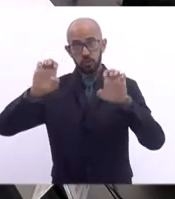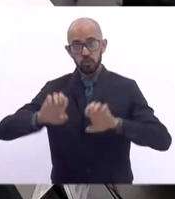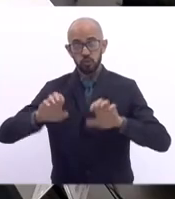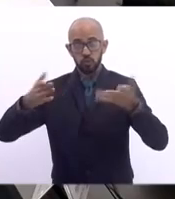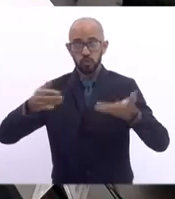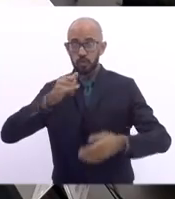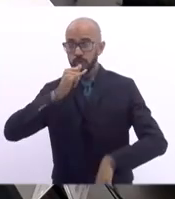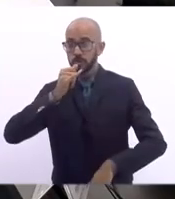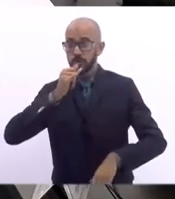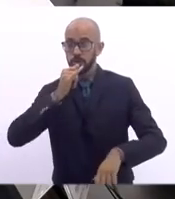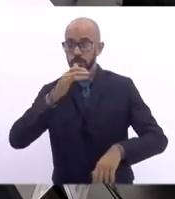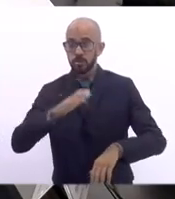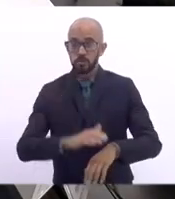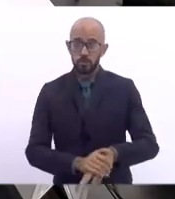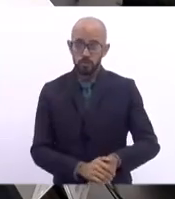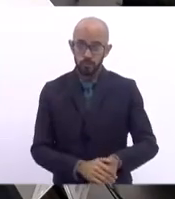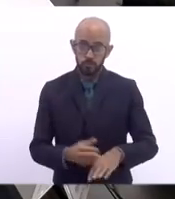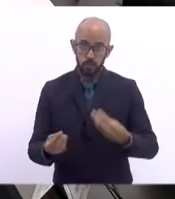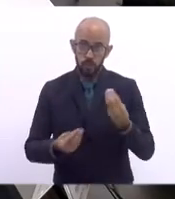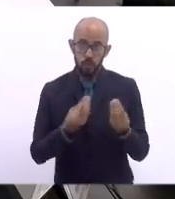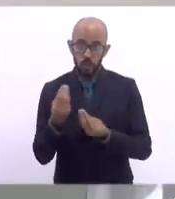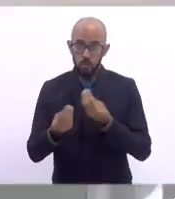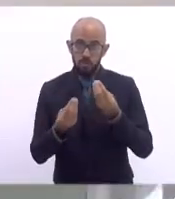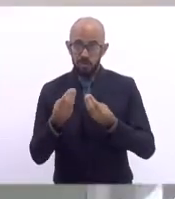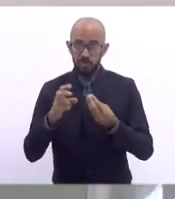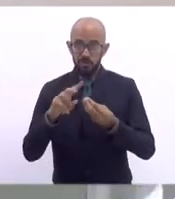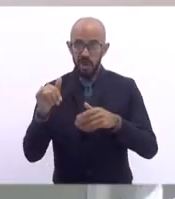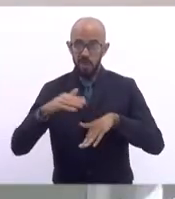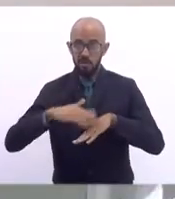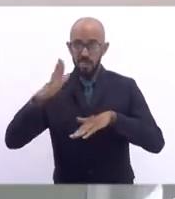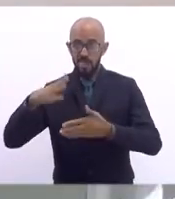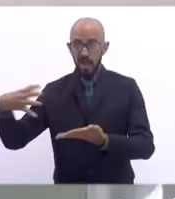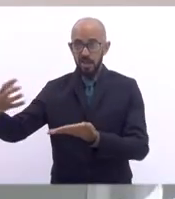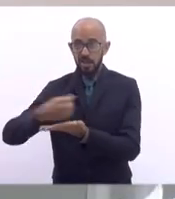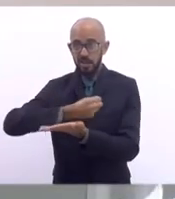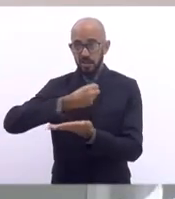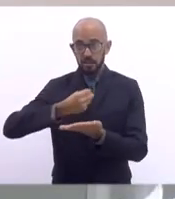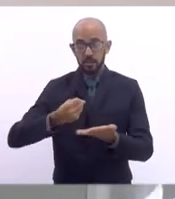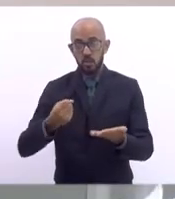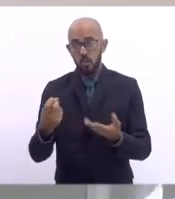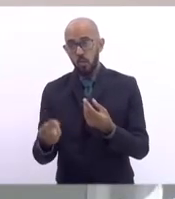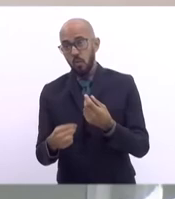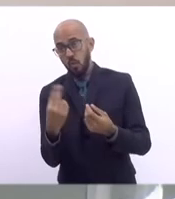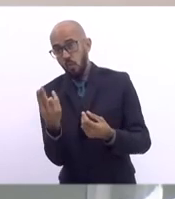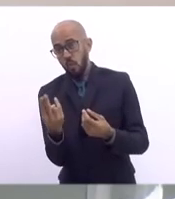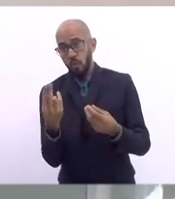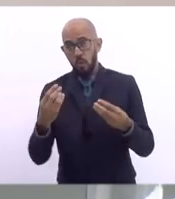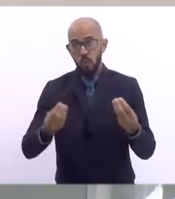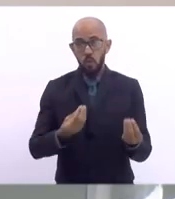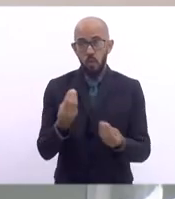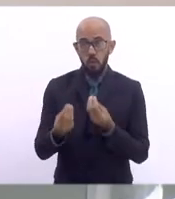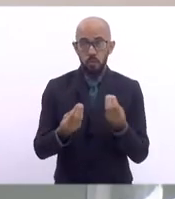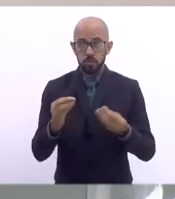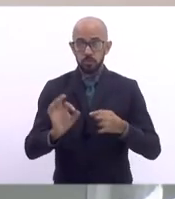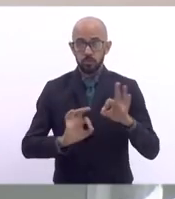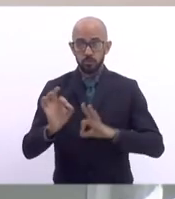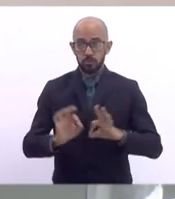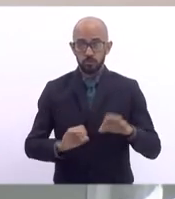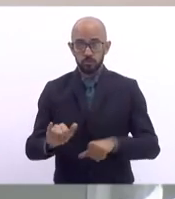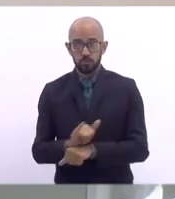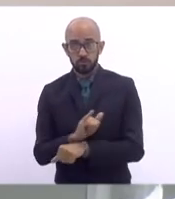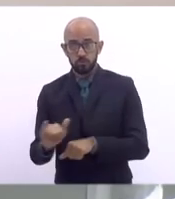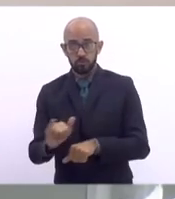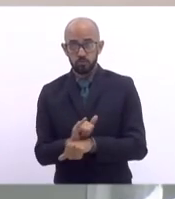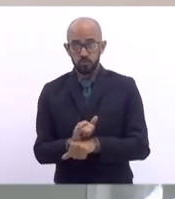por exemplo como é que você aumenta arrecadação como é que você tem um planejamento estratégia e desenvolvimento